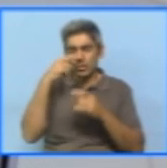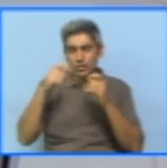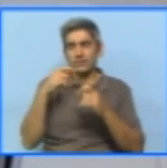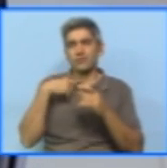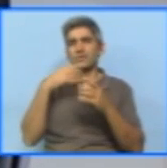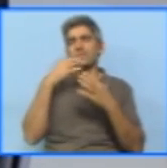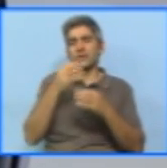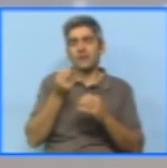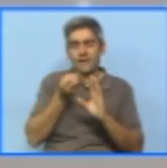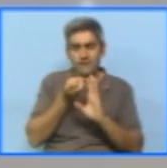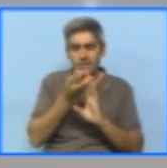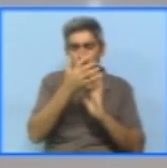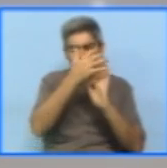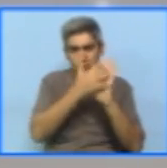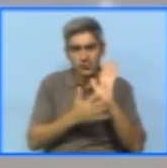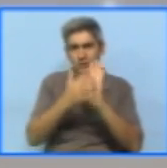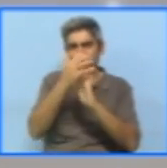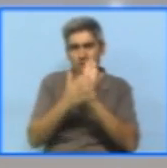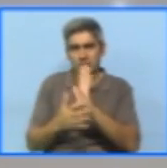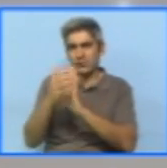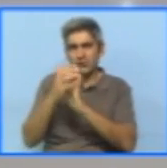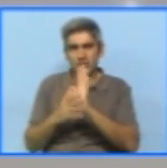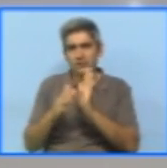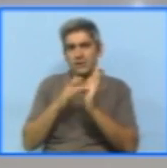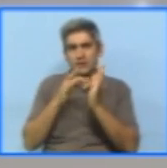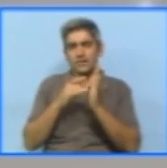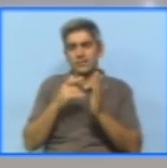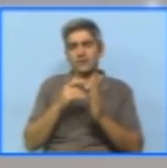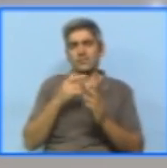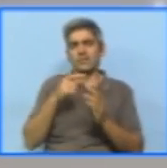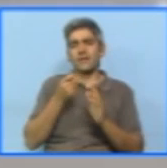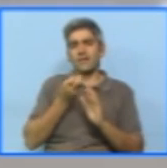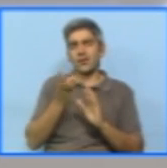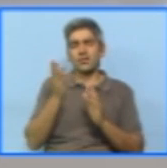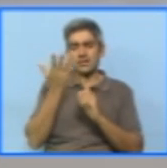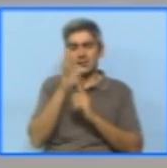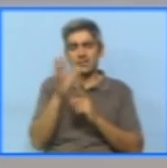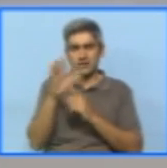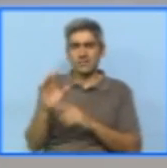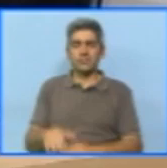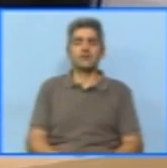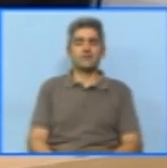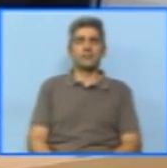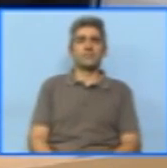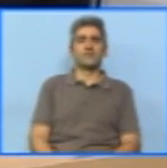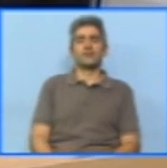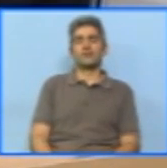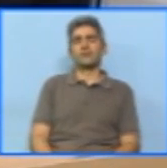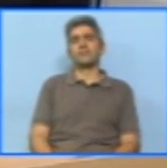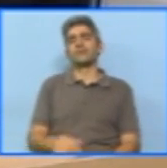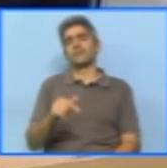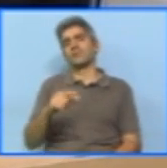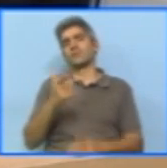longo dos vários textos e livros da Bíblia temos ótimos exemplos, desde logo o do rei